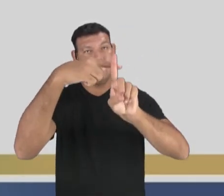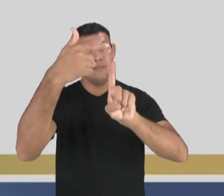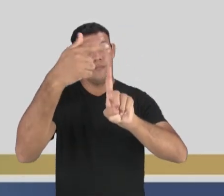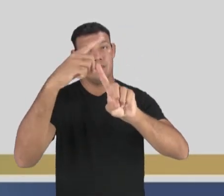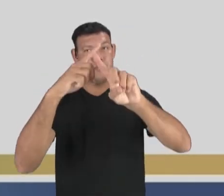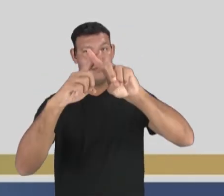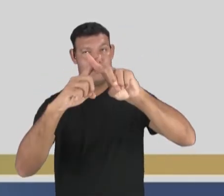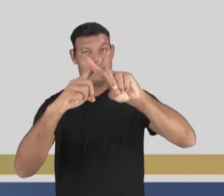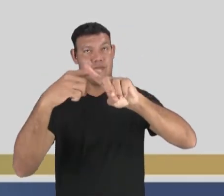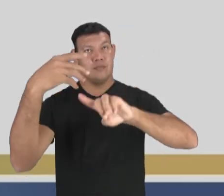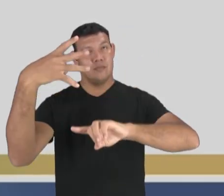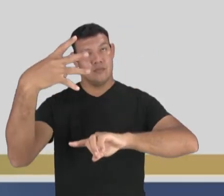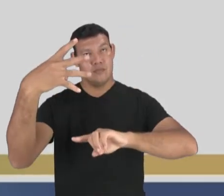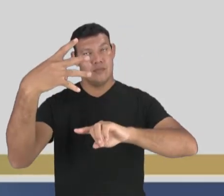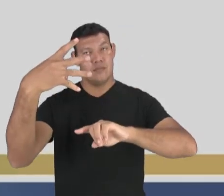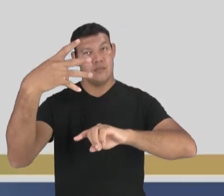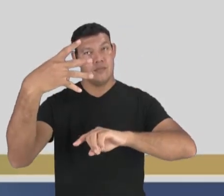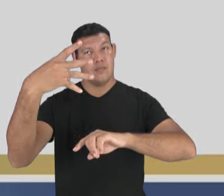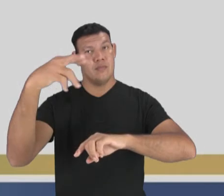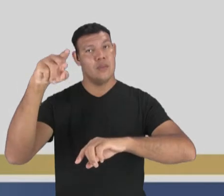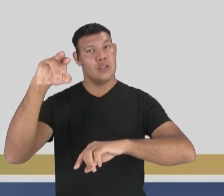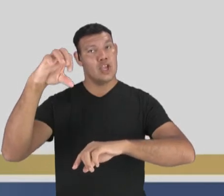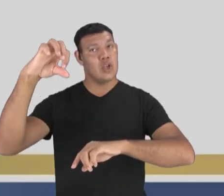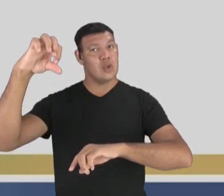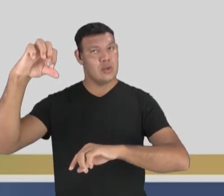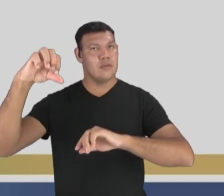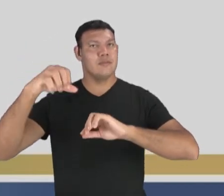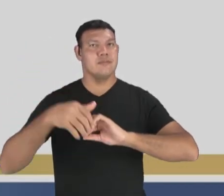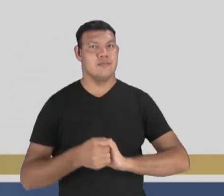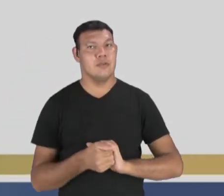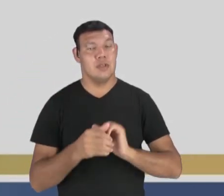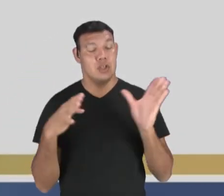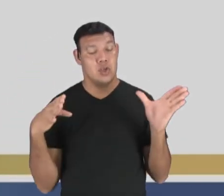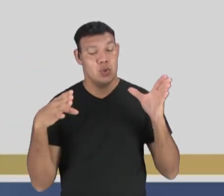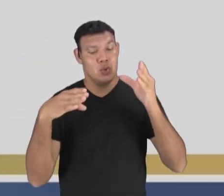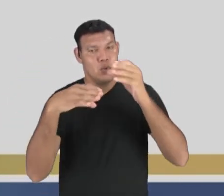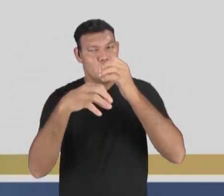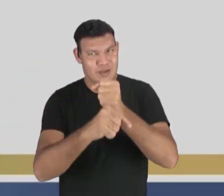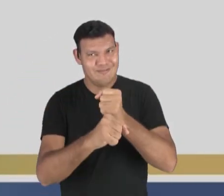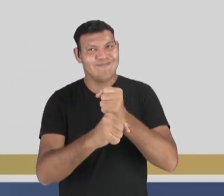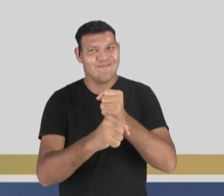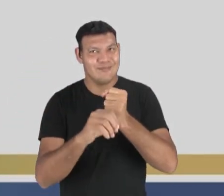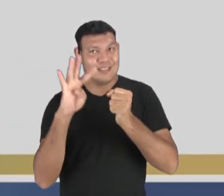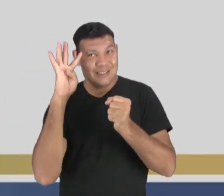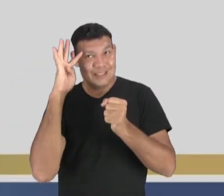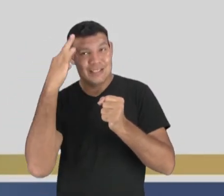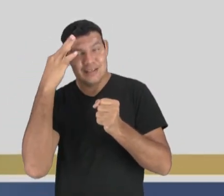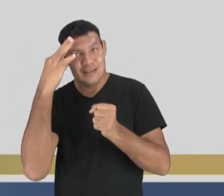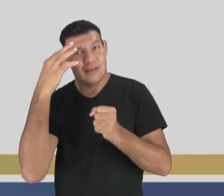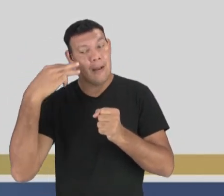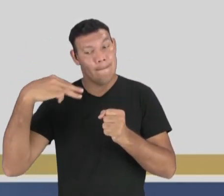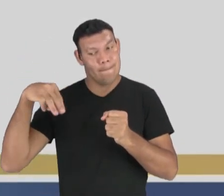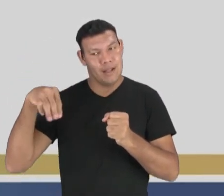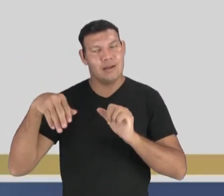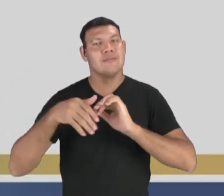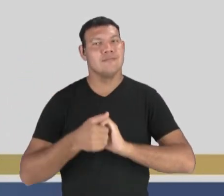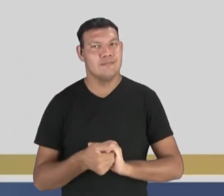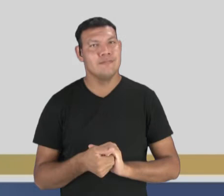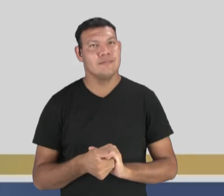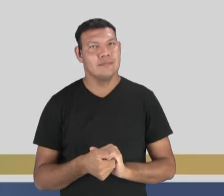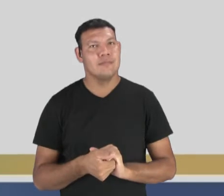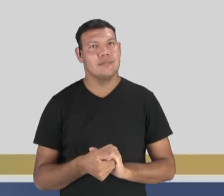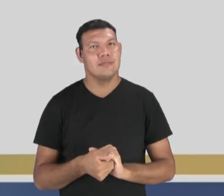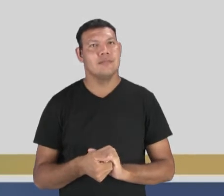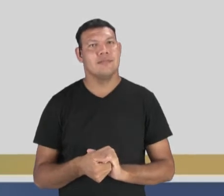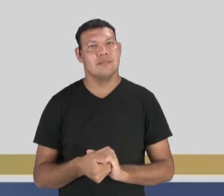mais 2 vezes o 4. Então, resolvendo essa sentença matemática, nós vamos ter um valor